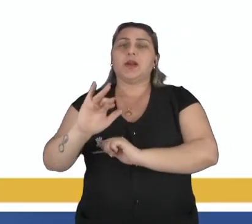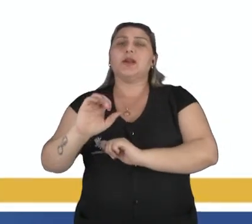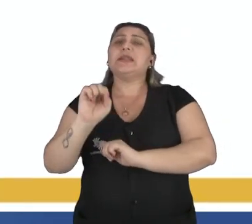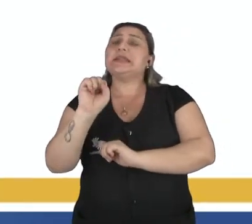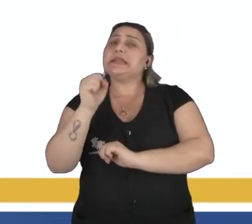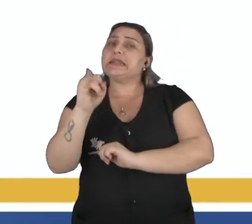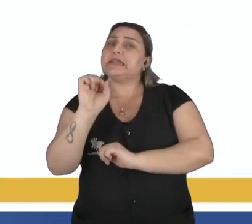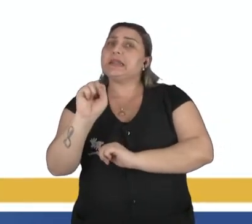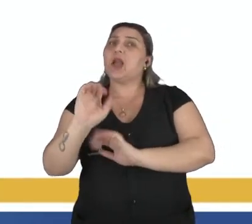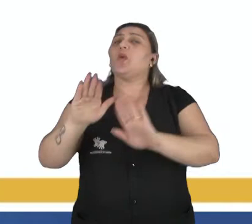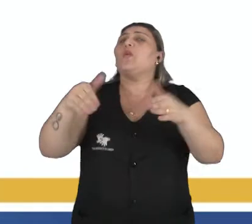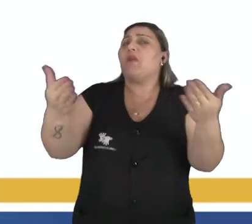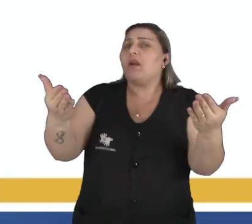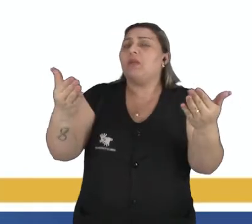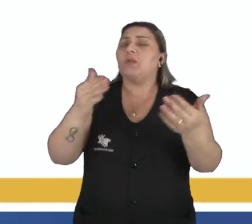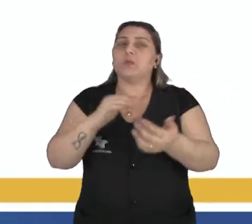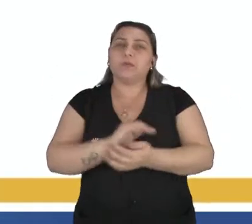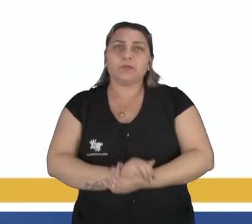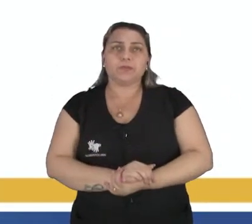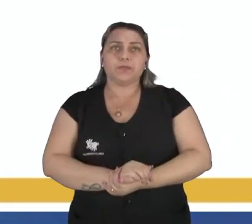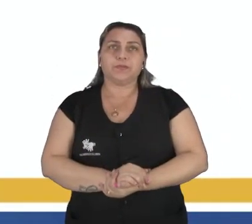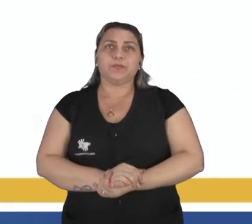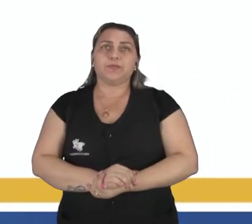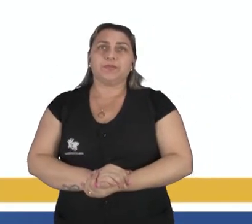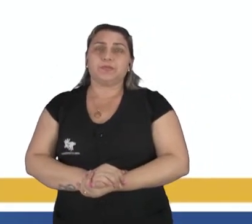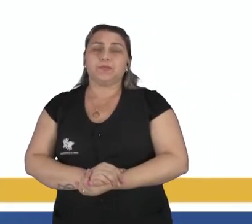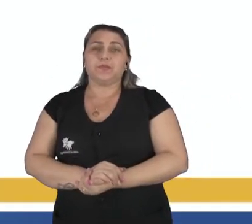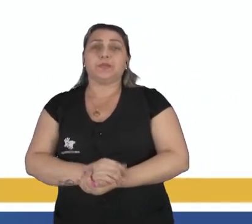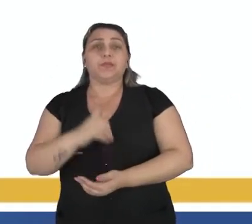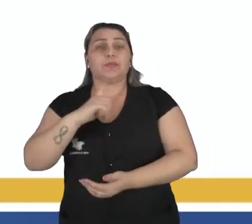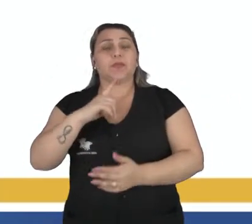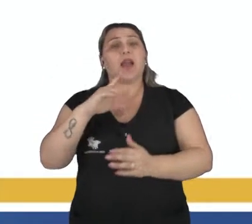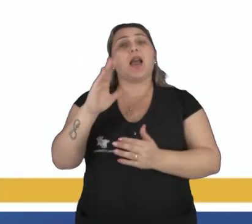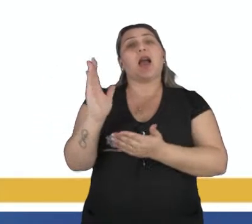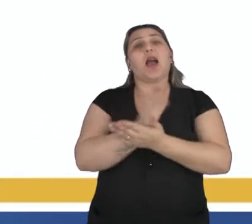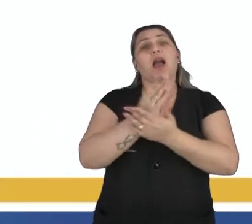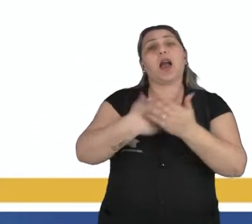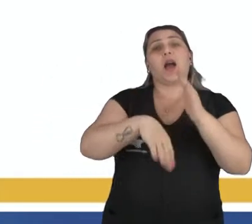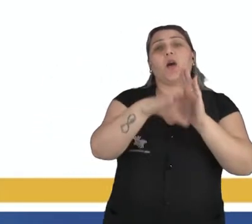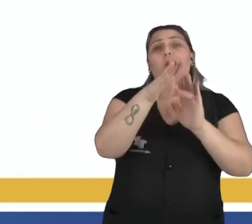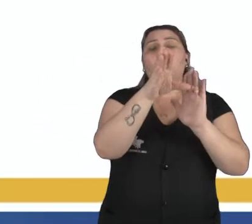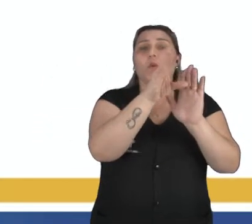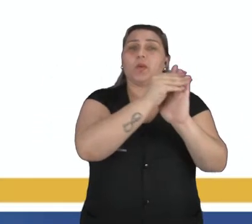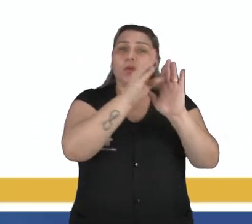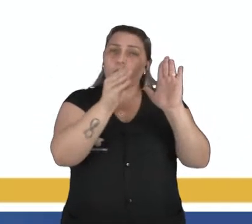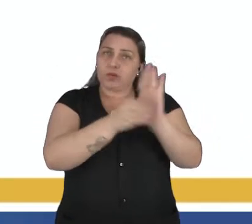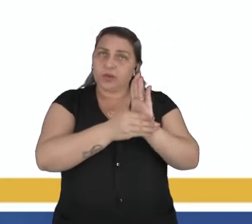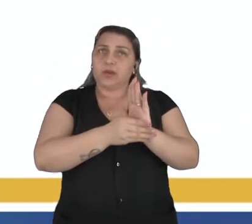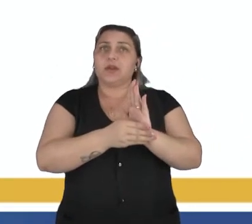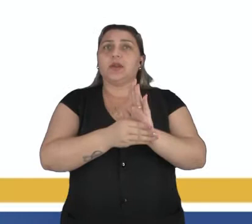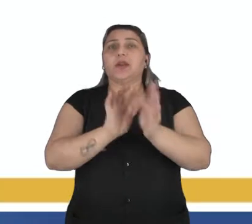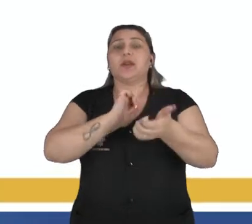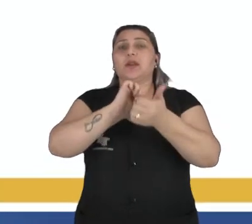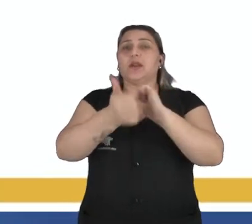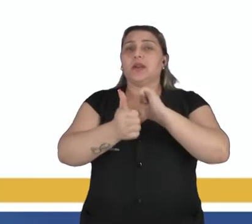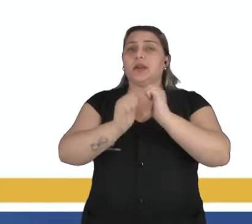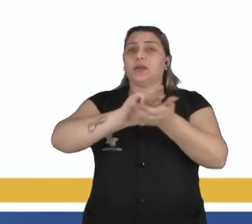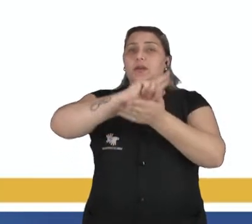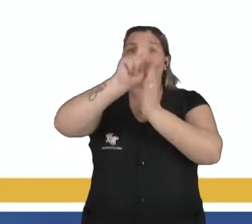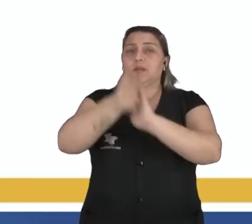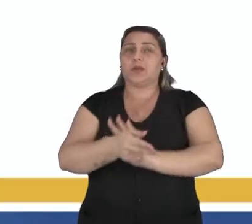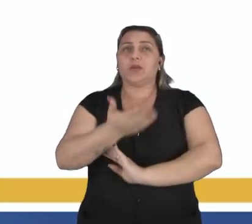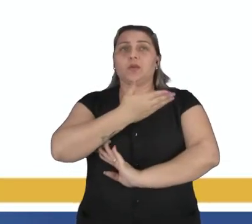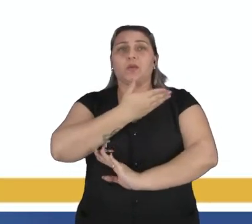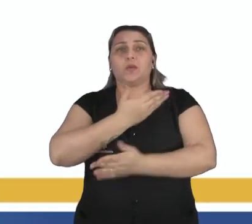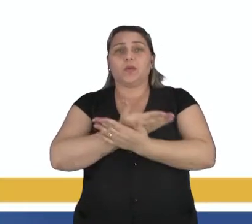de marca? Se sim, qual? Nós temos aí algum conceito de atletismo, nós vamos começar